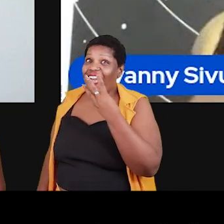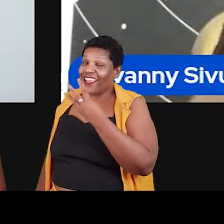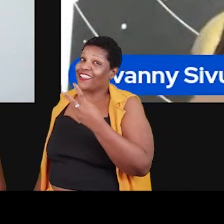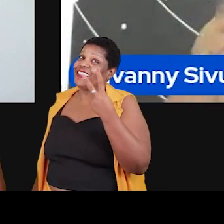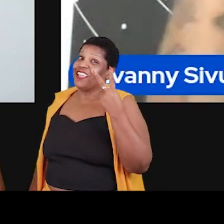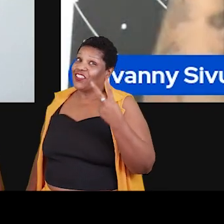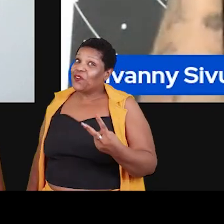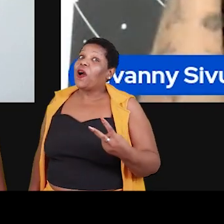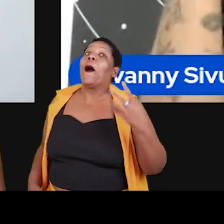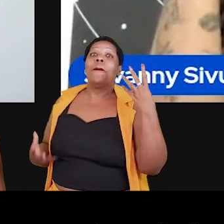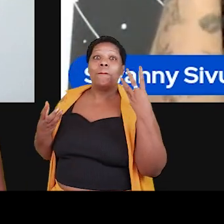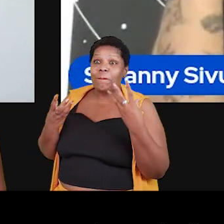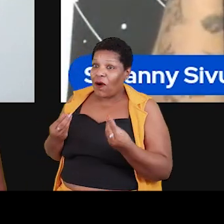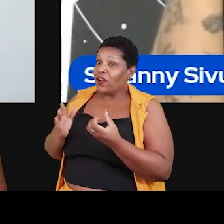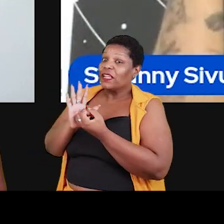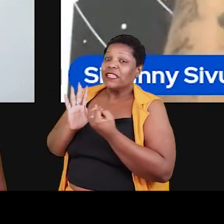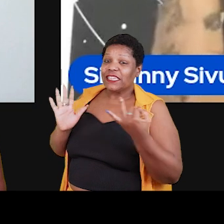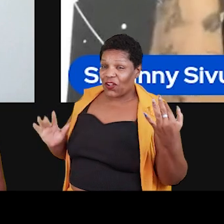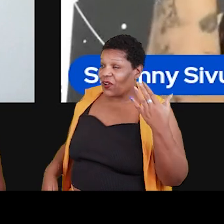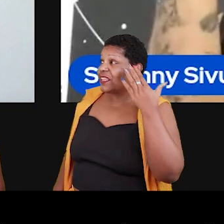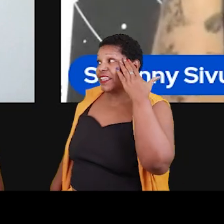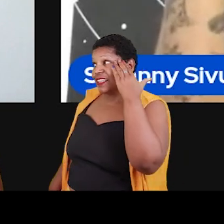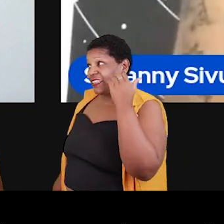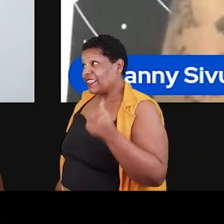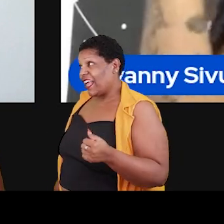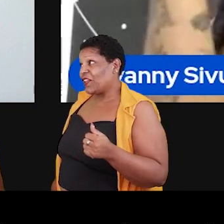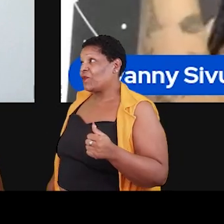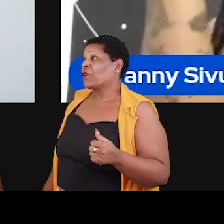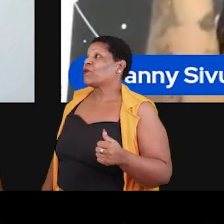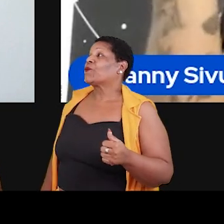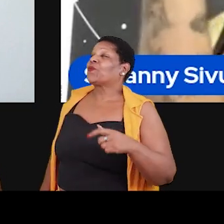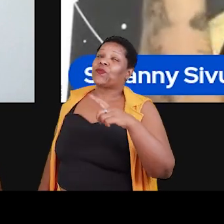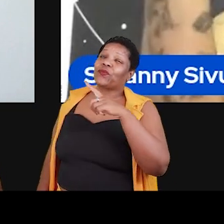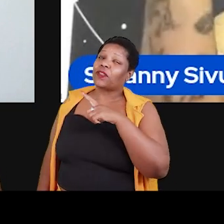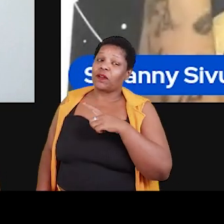é coisa pra caramba, sabe assim, e fora que você ter que